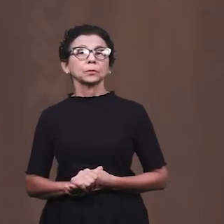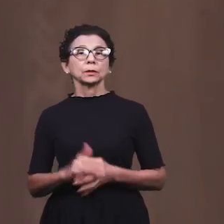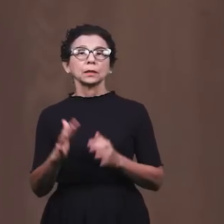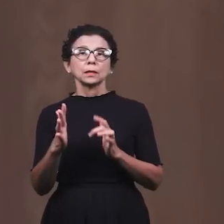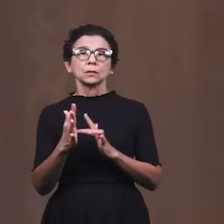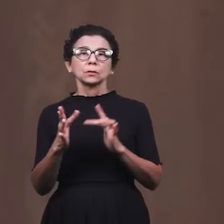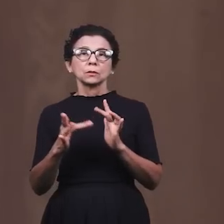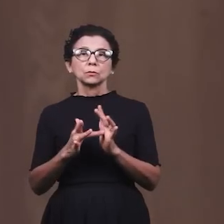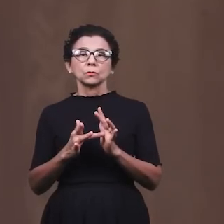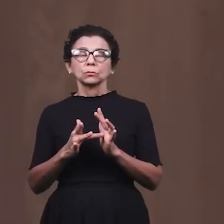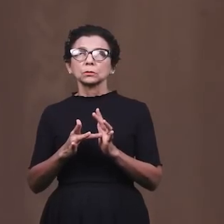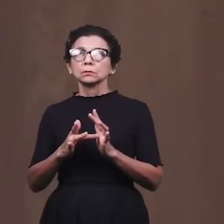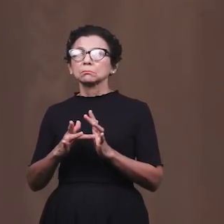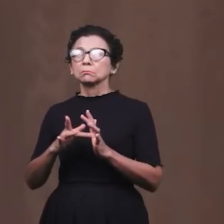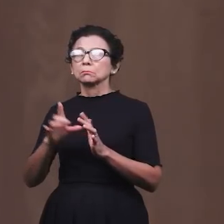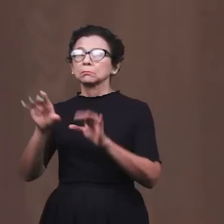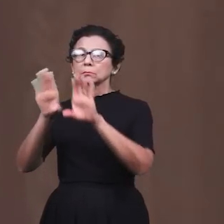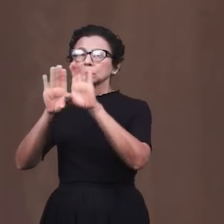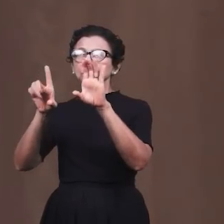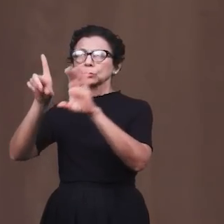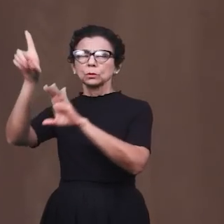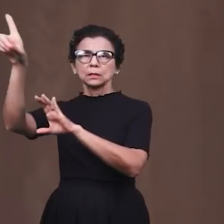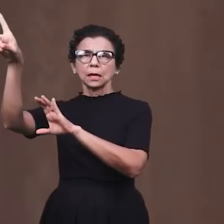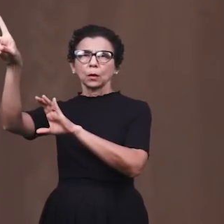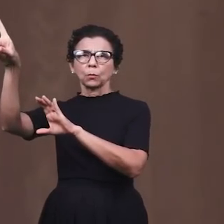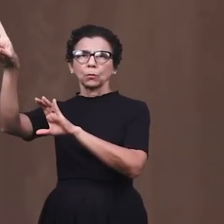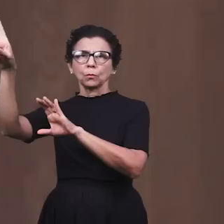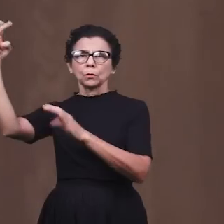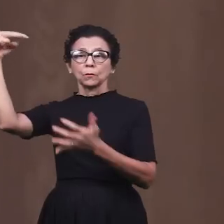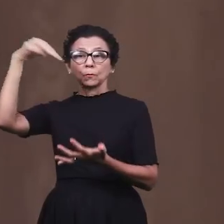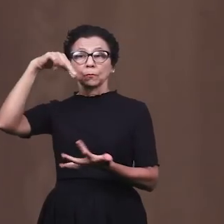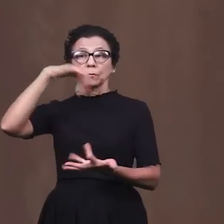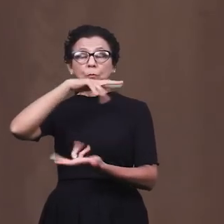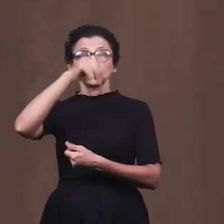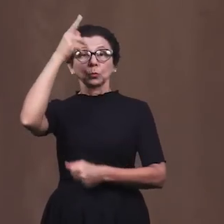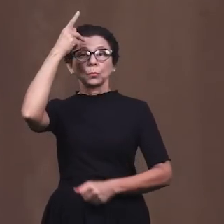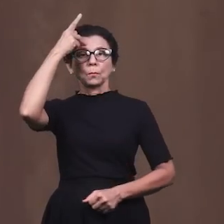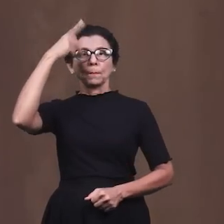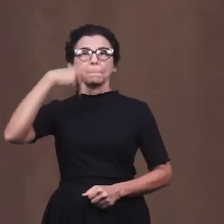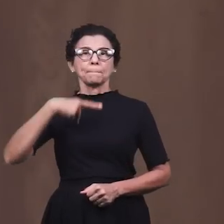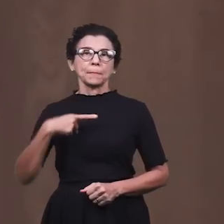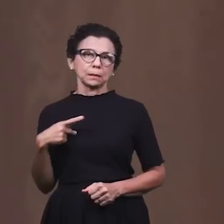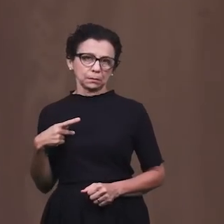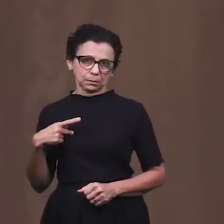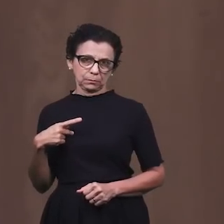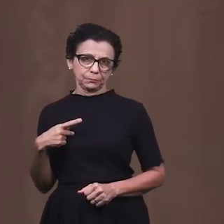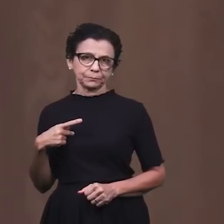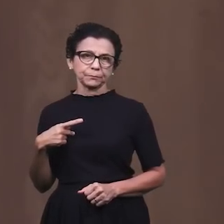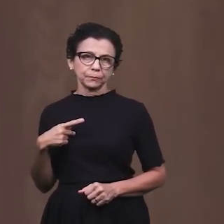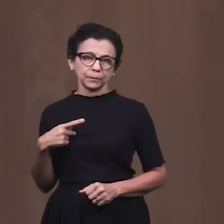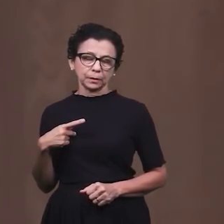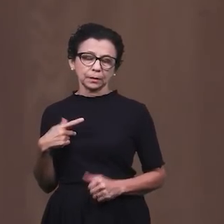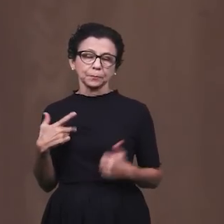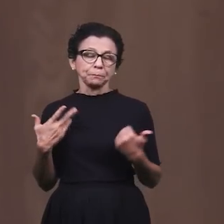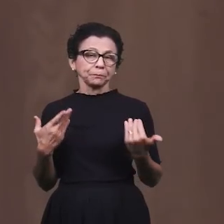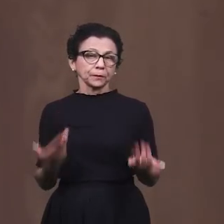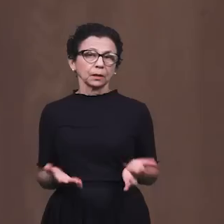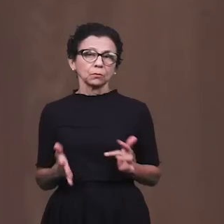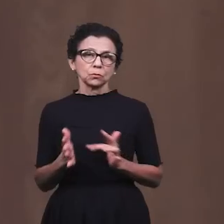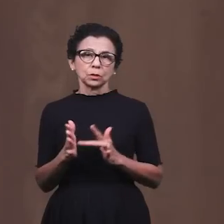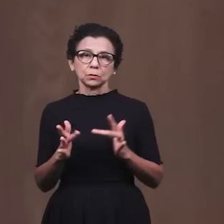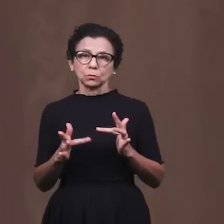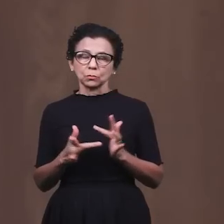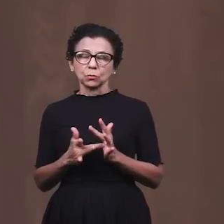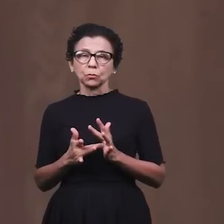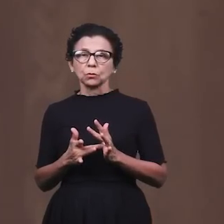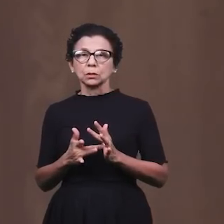entre nós. Então, ele tinha a autoridade de, em nome dele próprio, poder operar sinais,